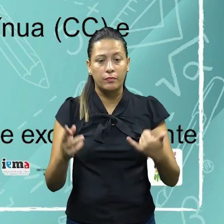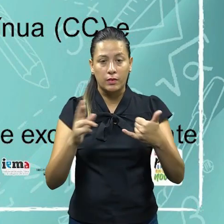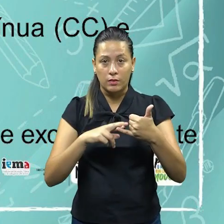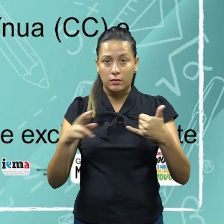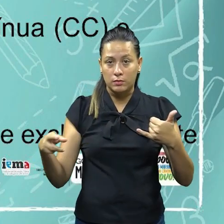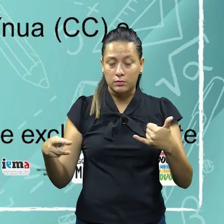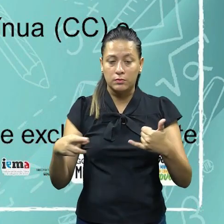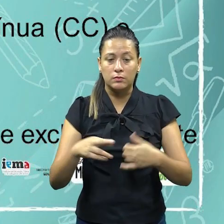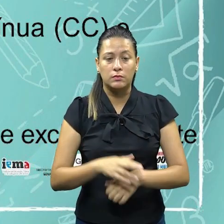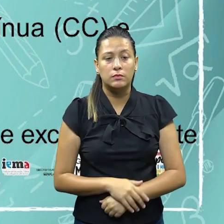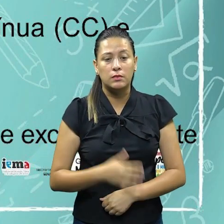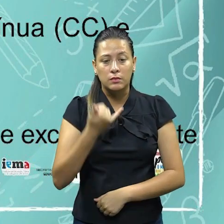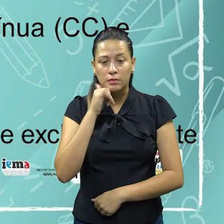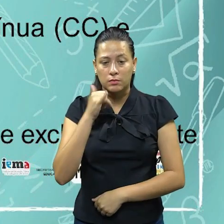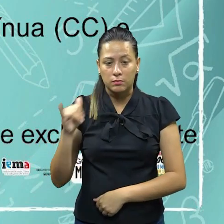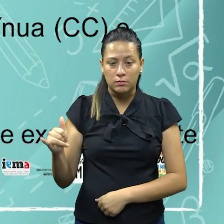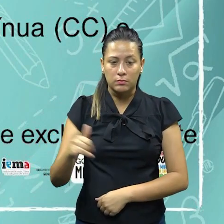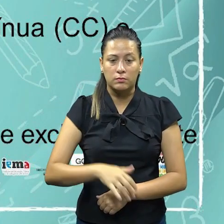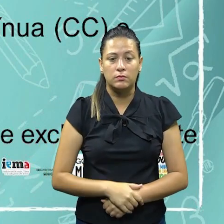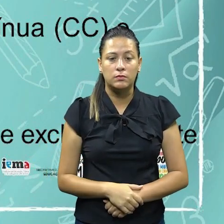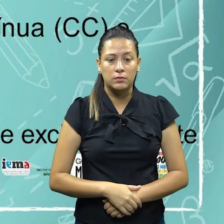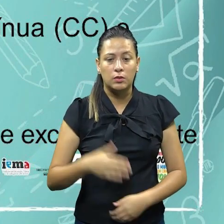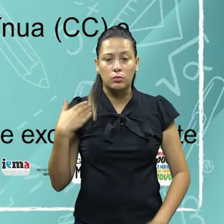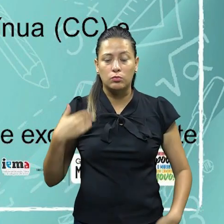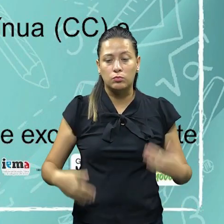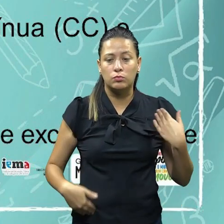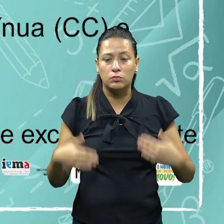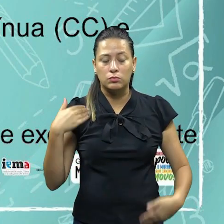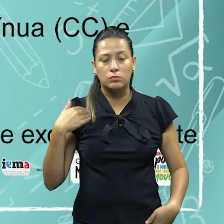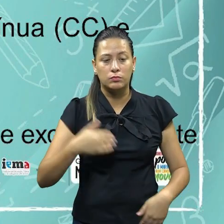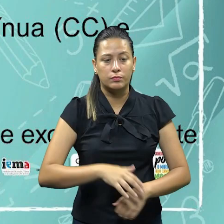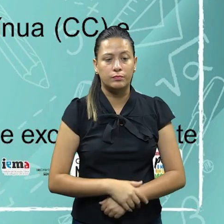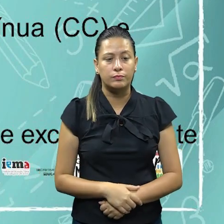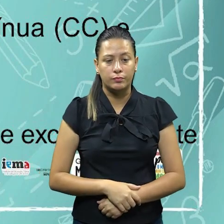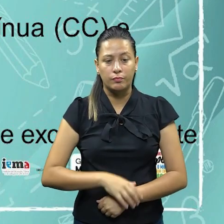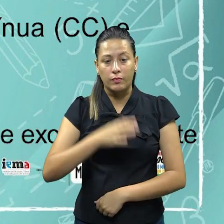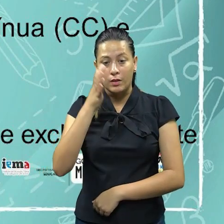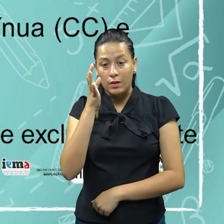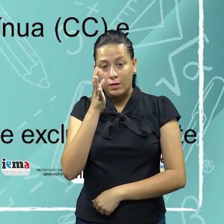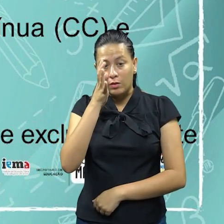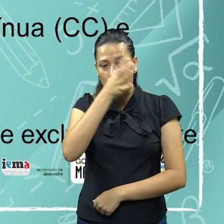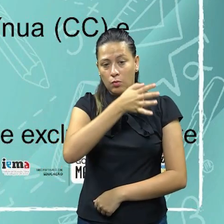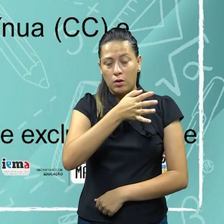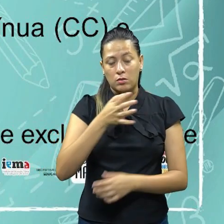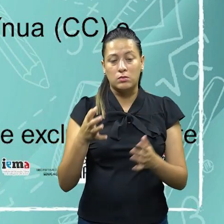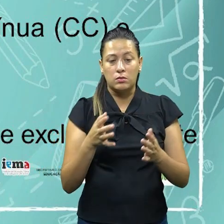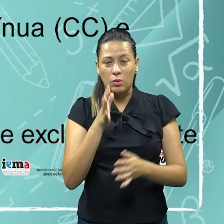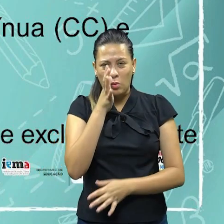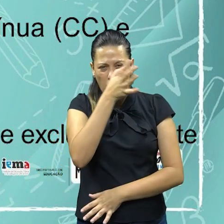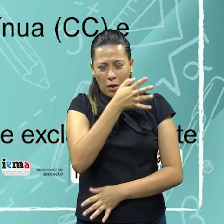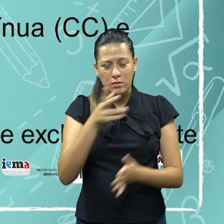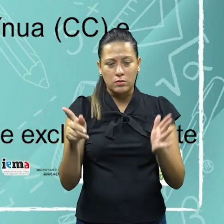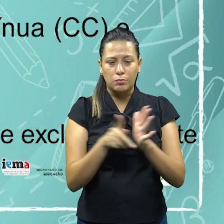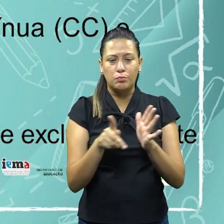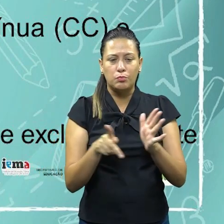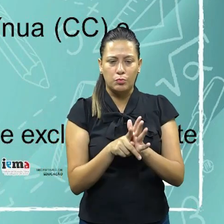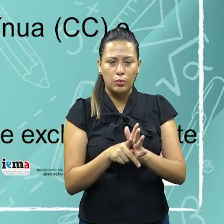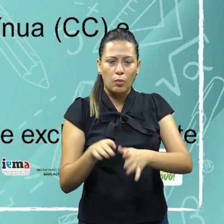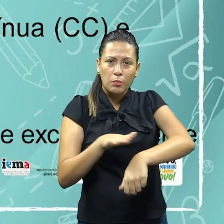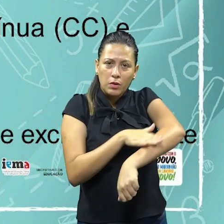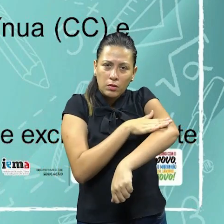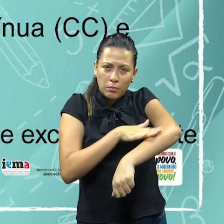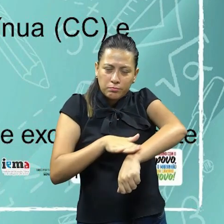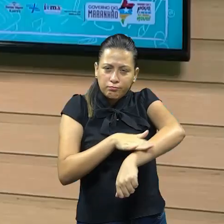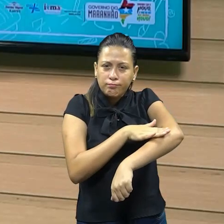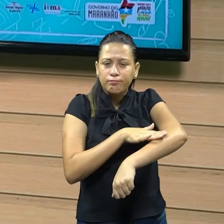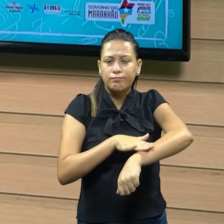Resistência elétrica do corpo humano é quase que exclusivamente devida à camada externa da